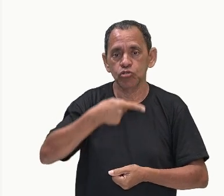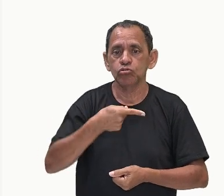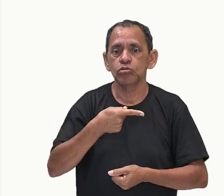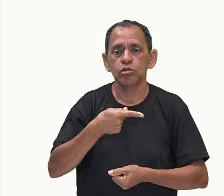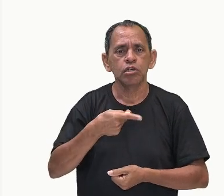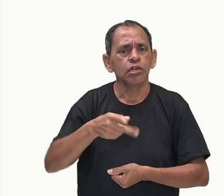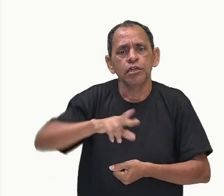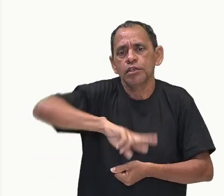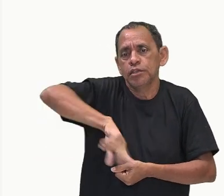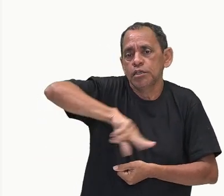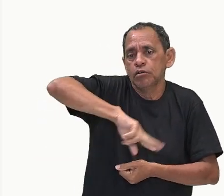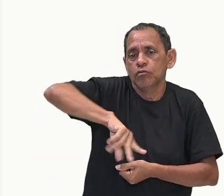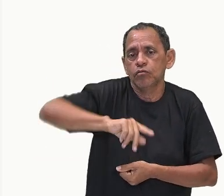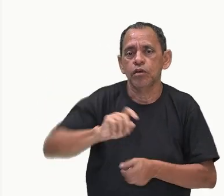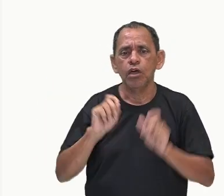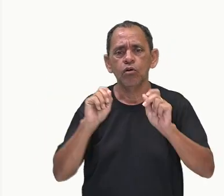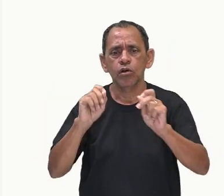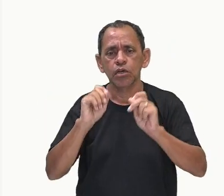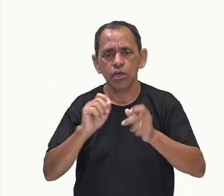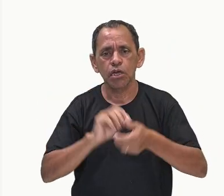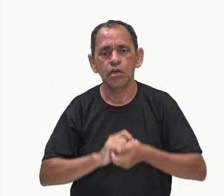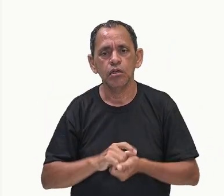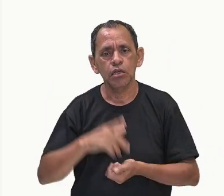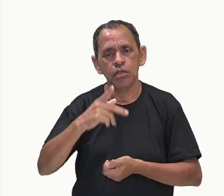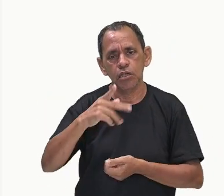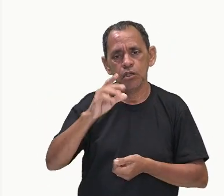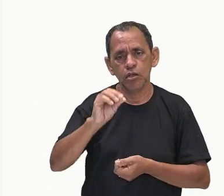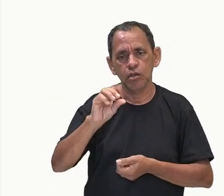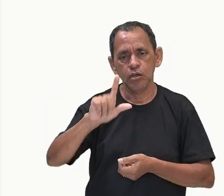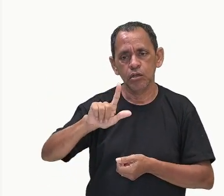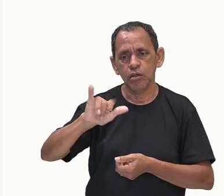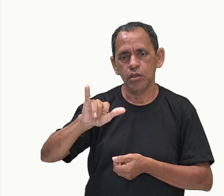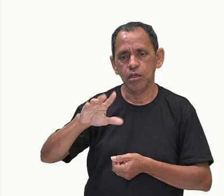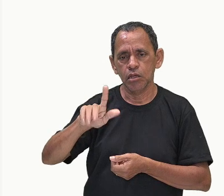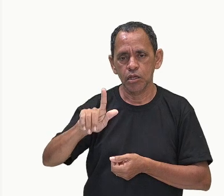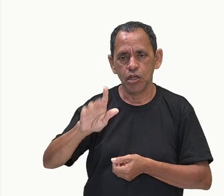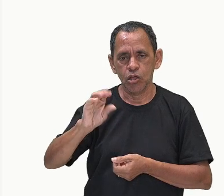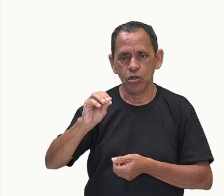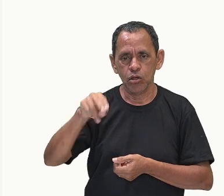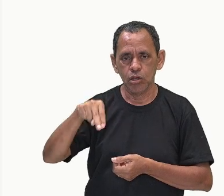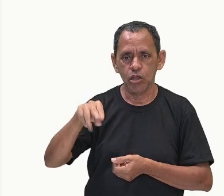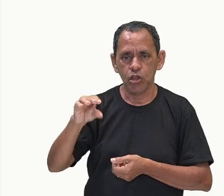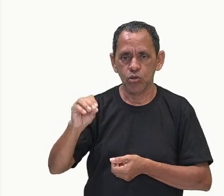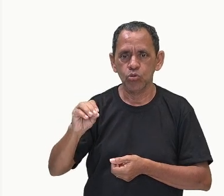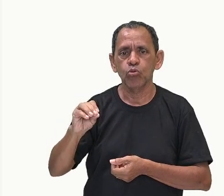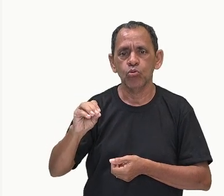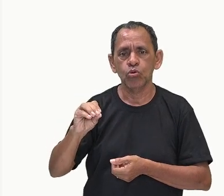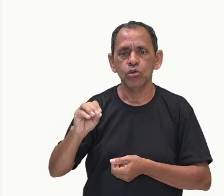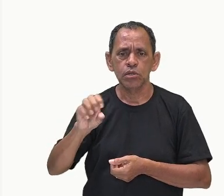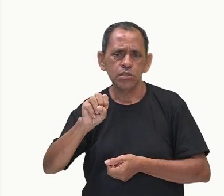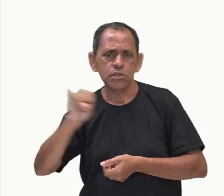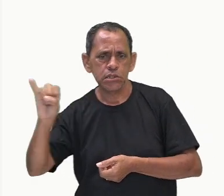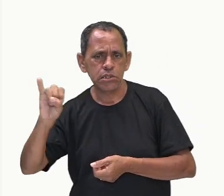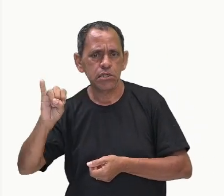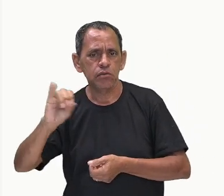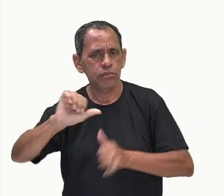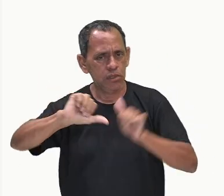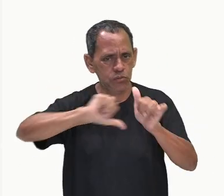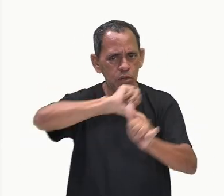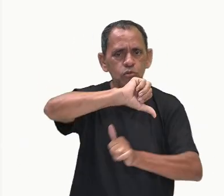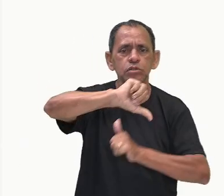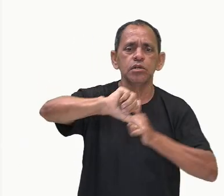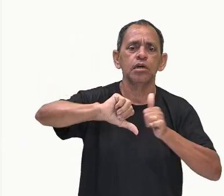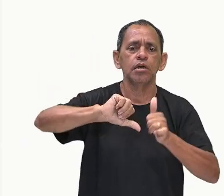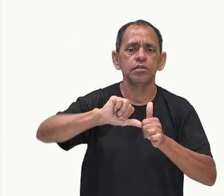forma um cilindro, mas quando a gente faz a sua revolução, ou seja, quando a gente faz ele